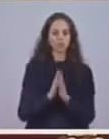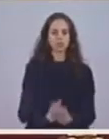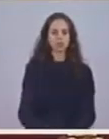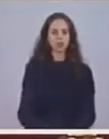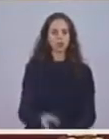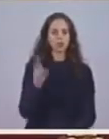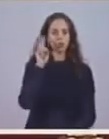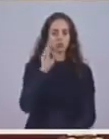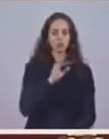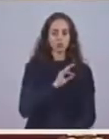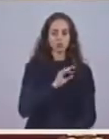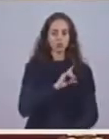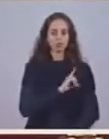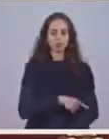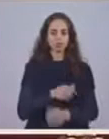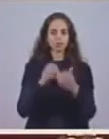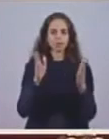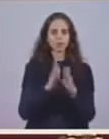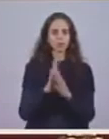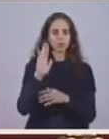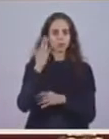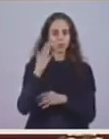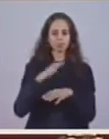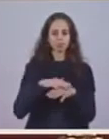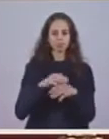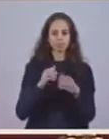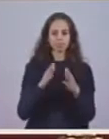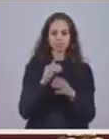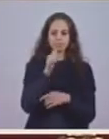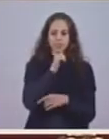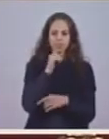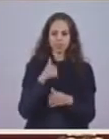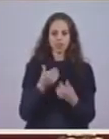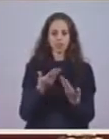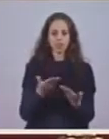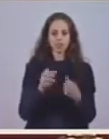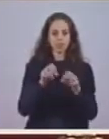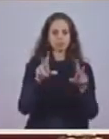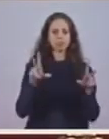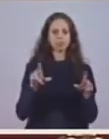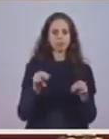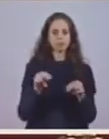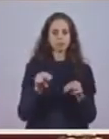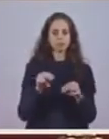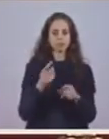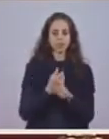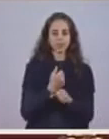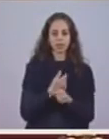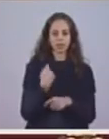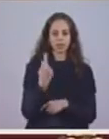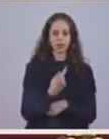Ouvi-nos, Senhor Deus Omnipotente, e pela virtude deste sacrifício, purificai os vossos servos,